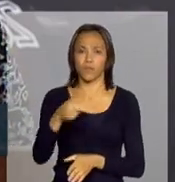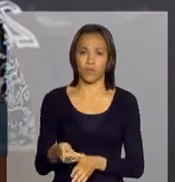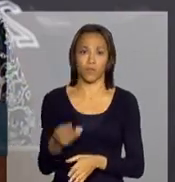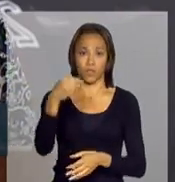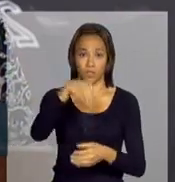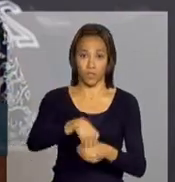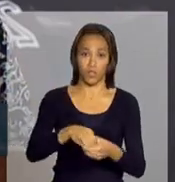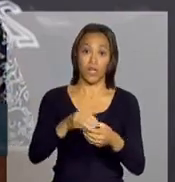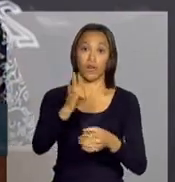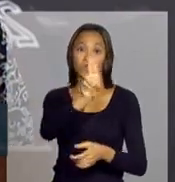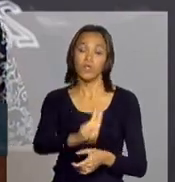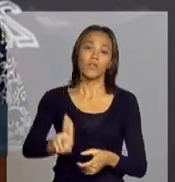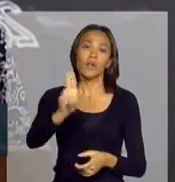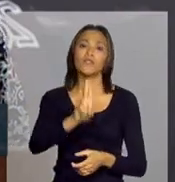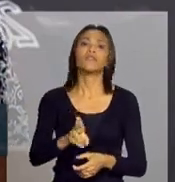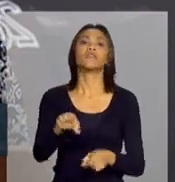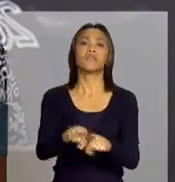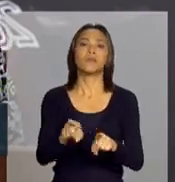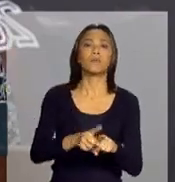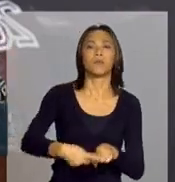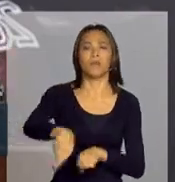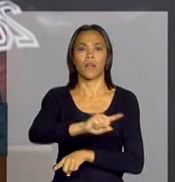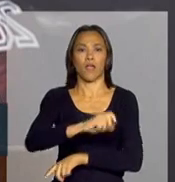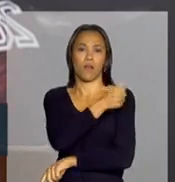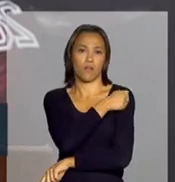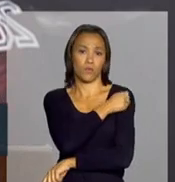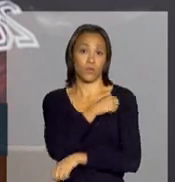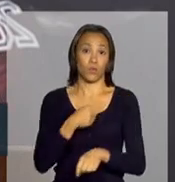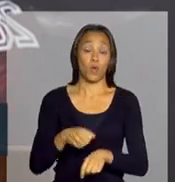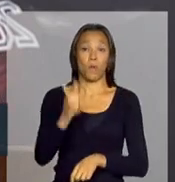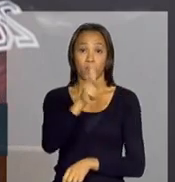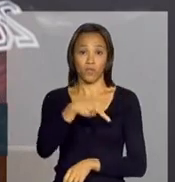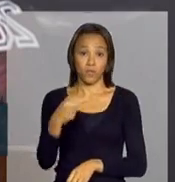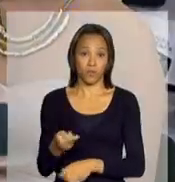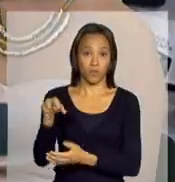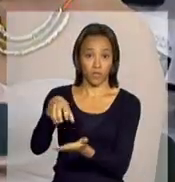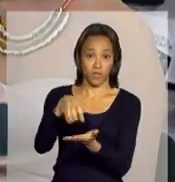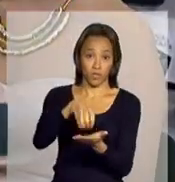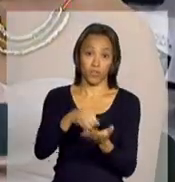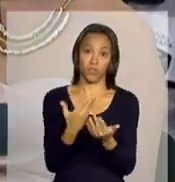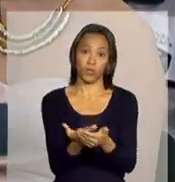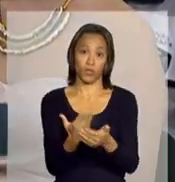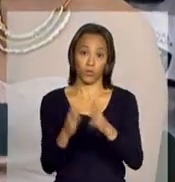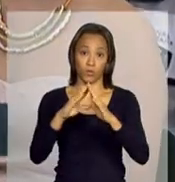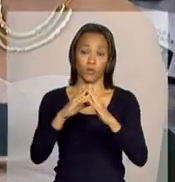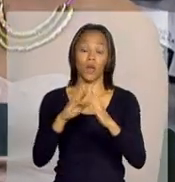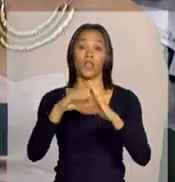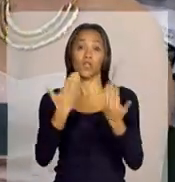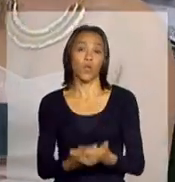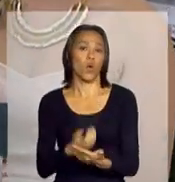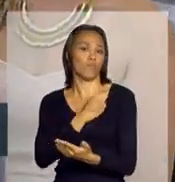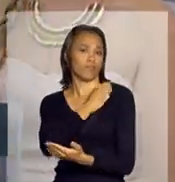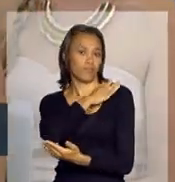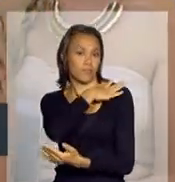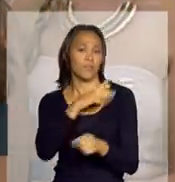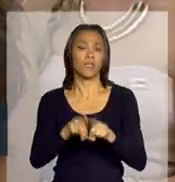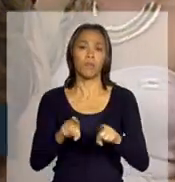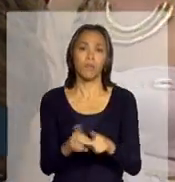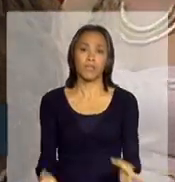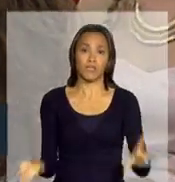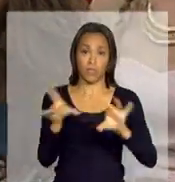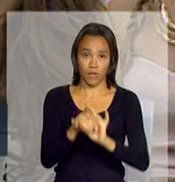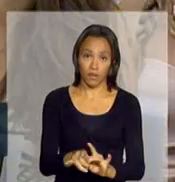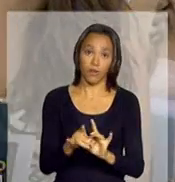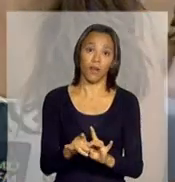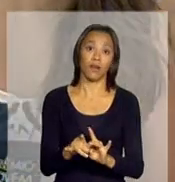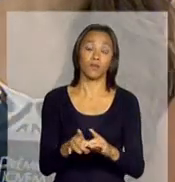universit meus caros alunos professores dos centros de ensino médio integrado a educação profissional do